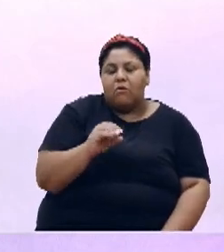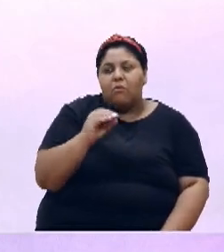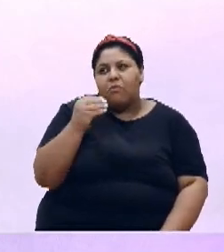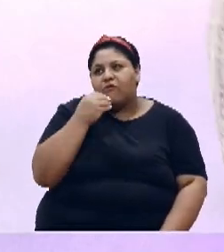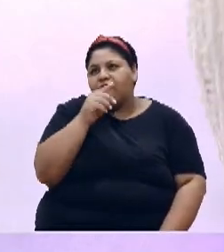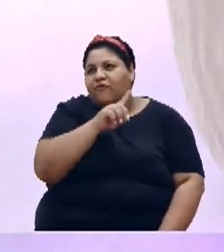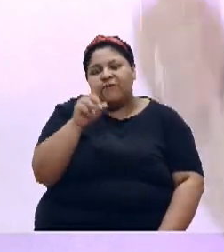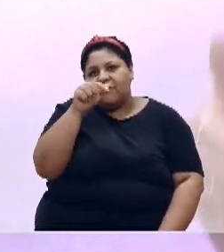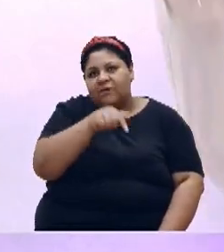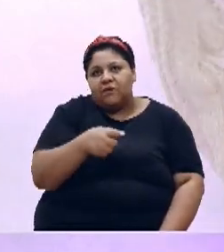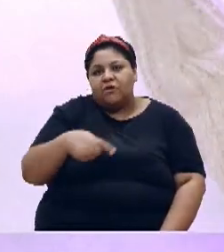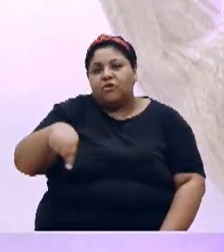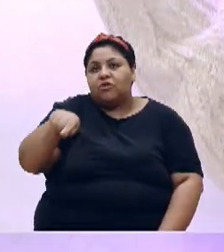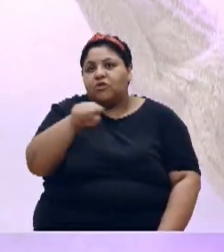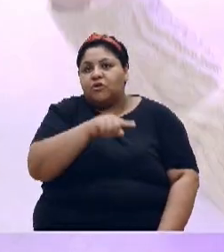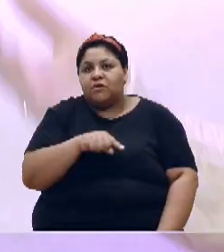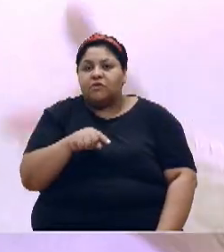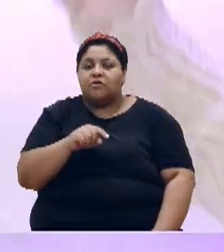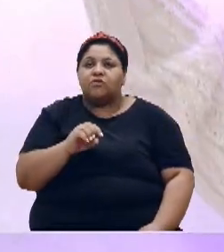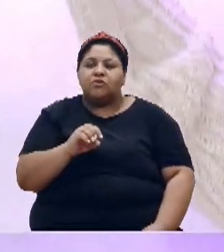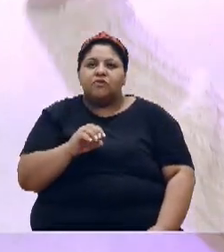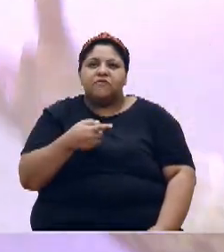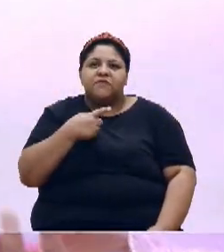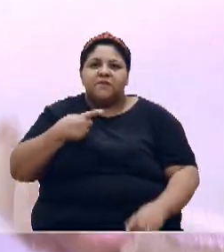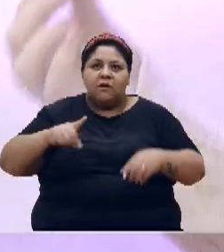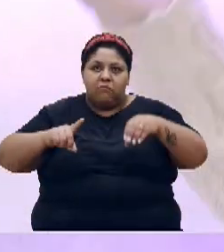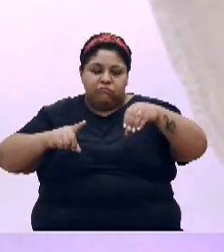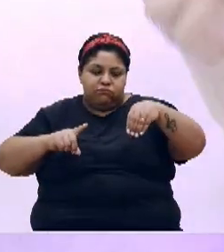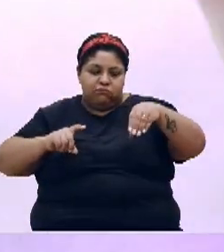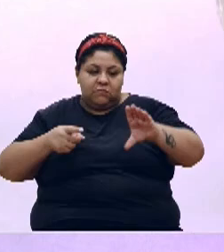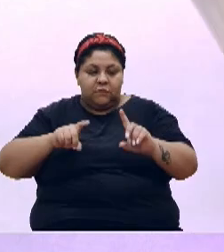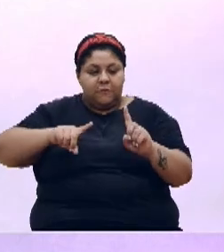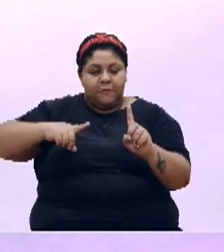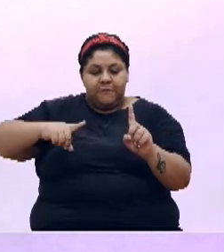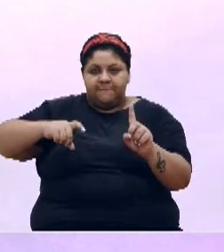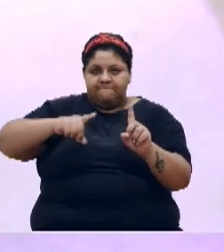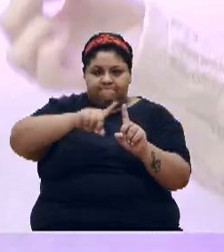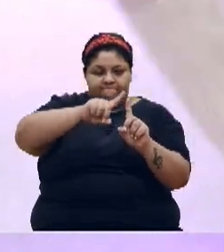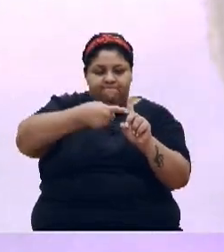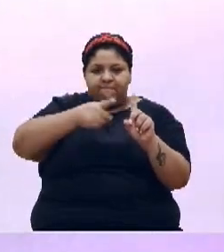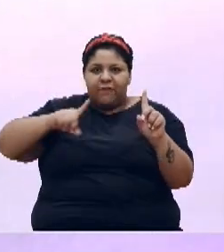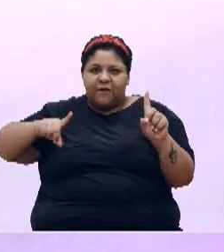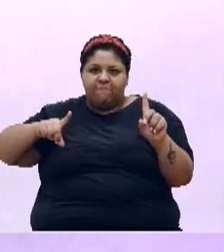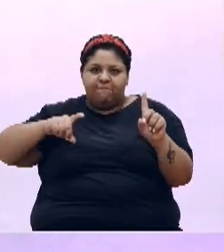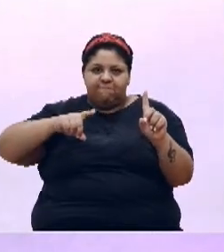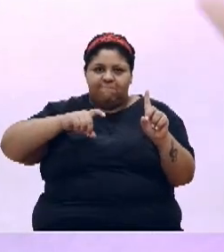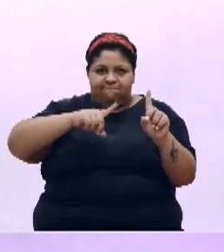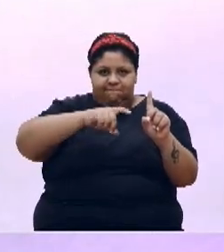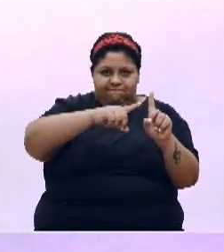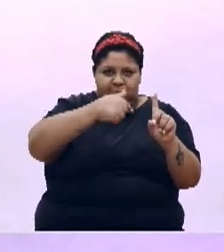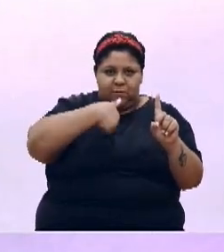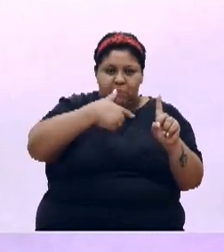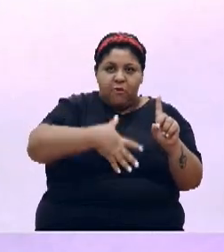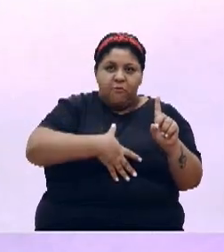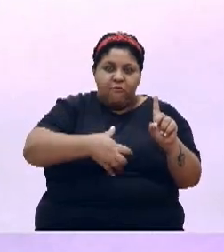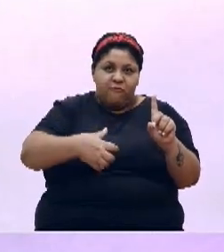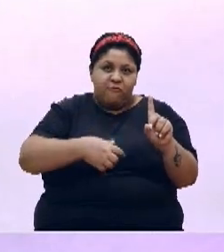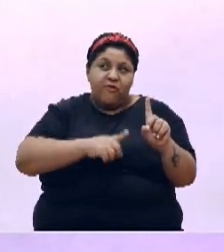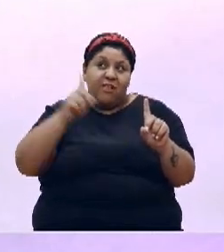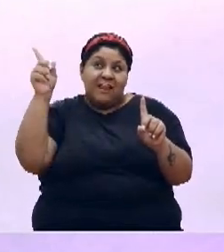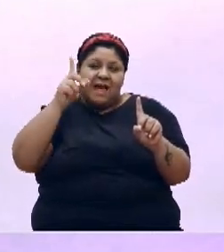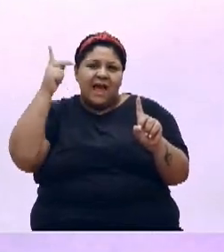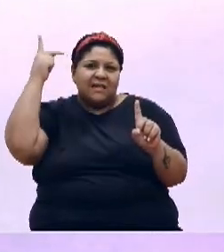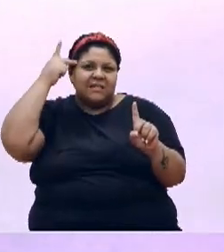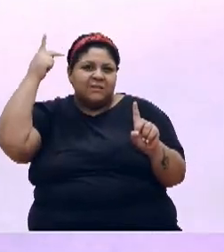nós fomos buscar o Mateu numa fertilização in vitro lá em São Paulo. Ele foi um embrião específico, ele foi o 7º embrião de